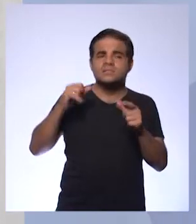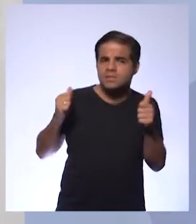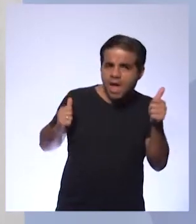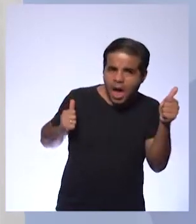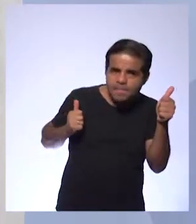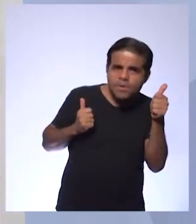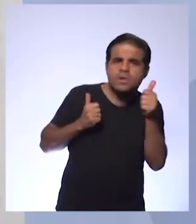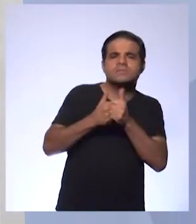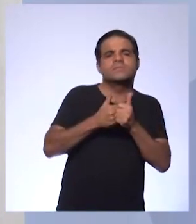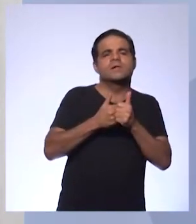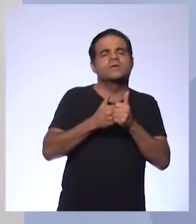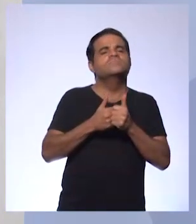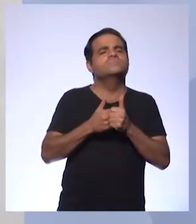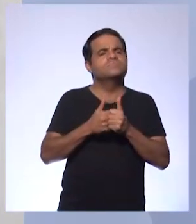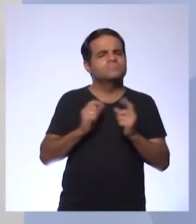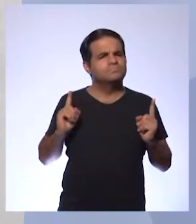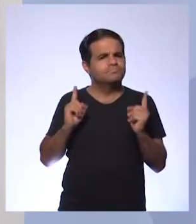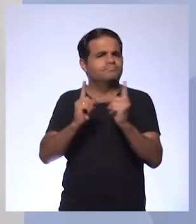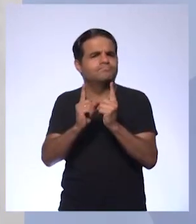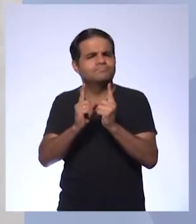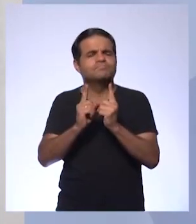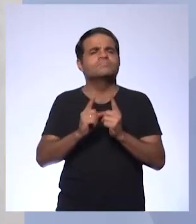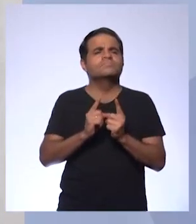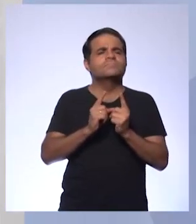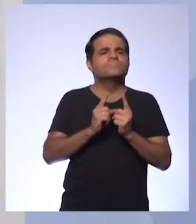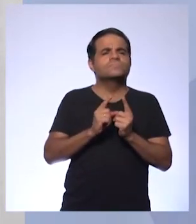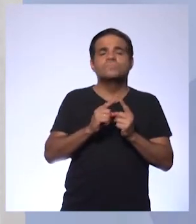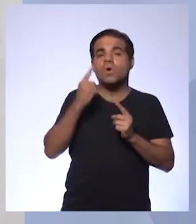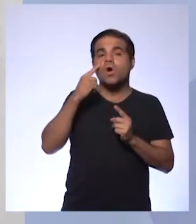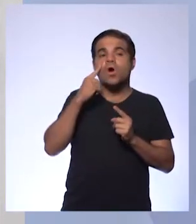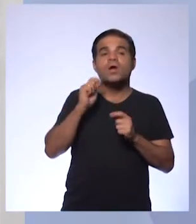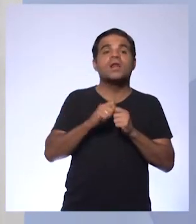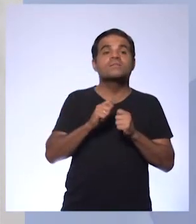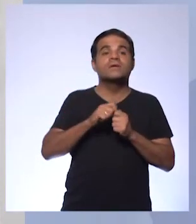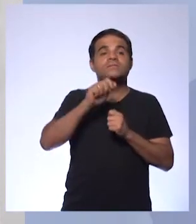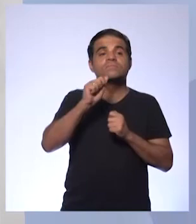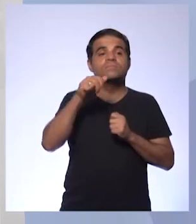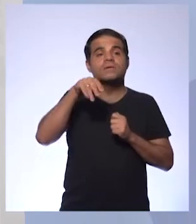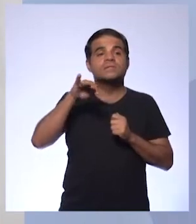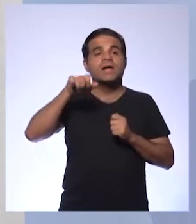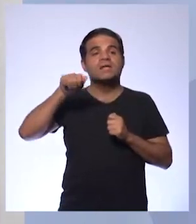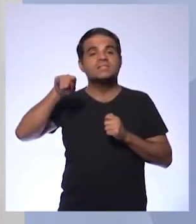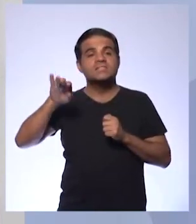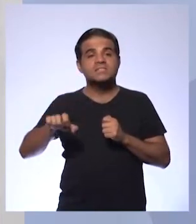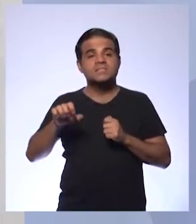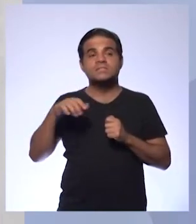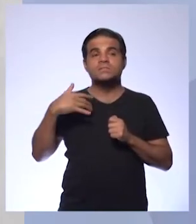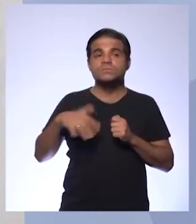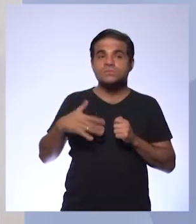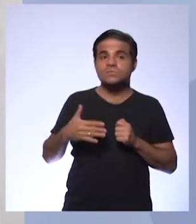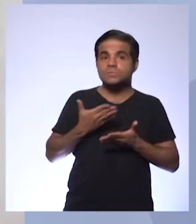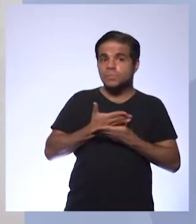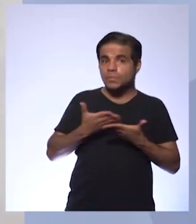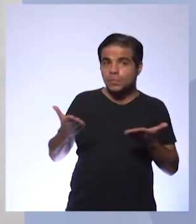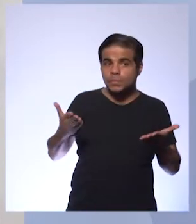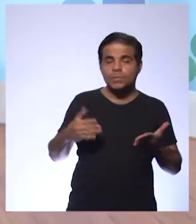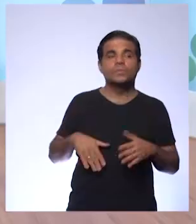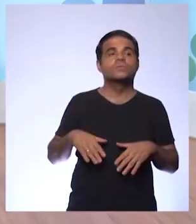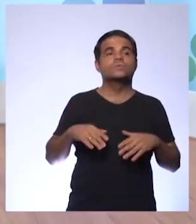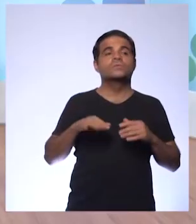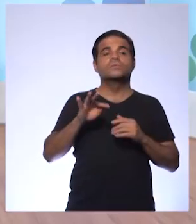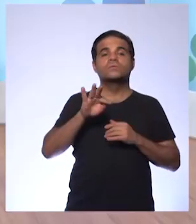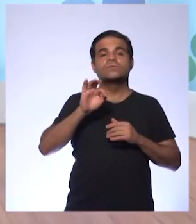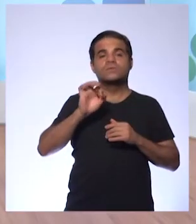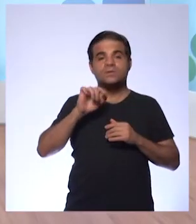uma aproximação. Olha o que ela fez aqui, uma antítese. Dona Isa...